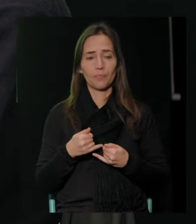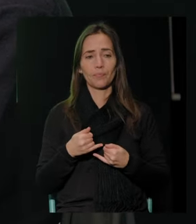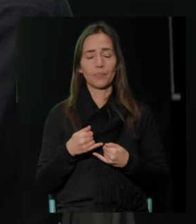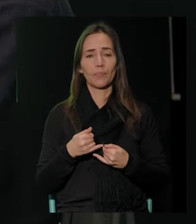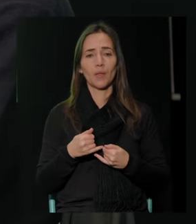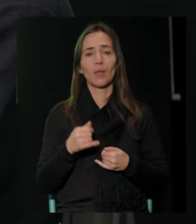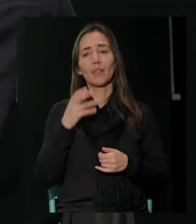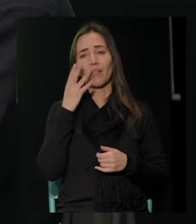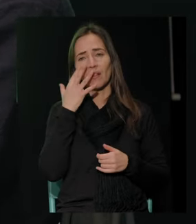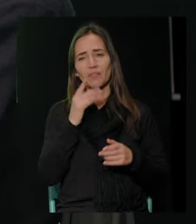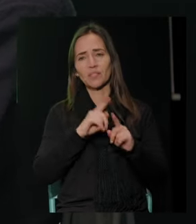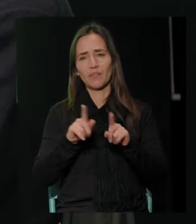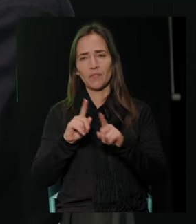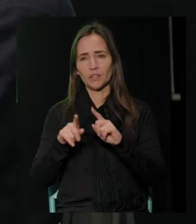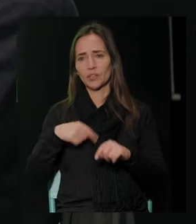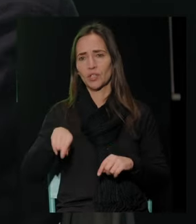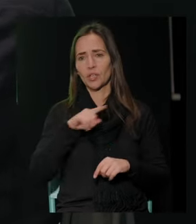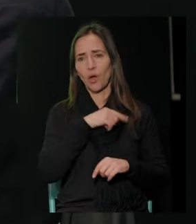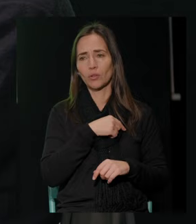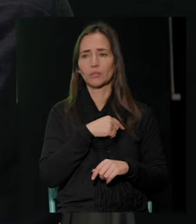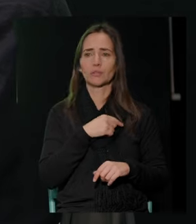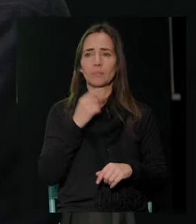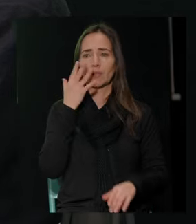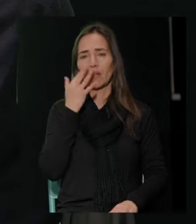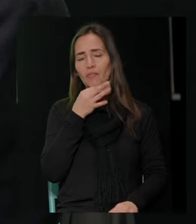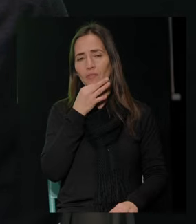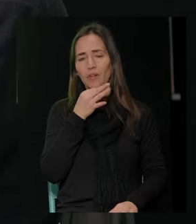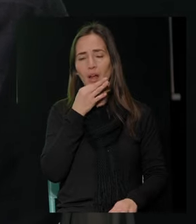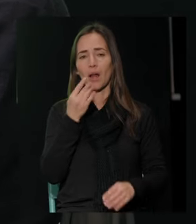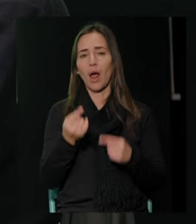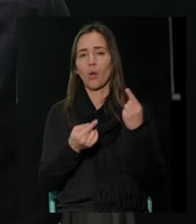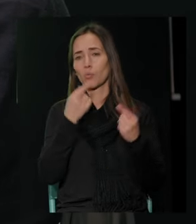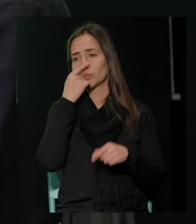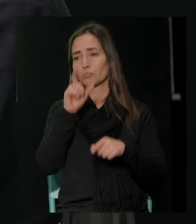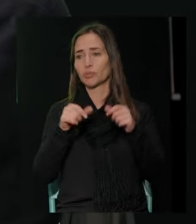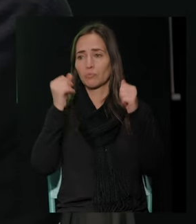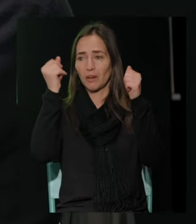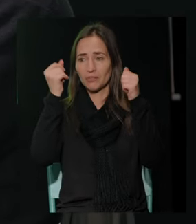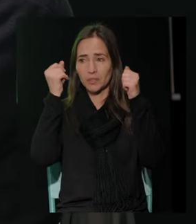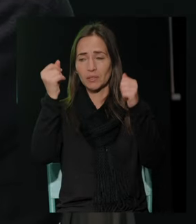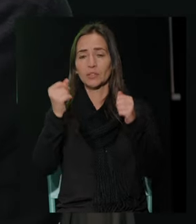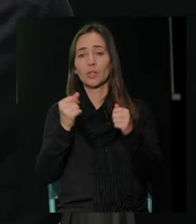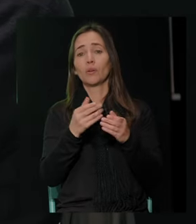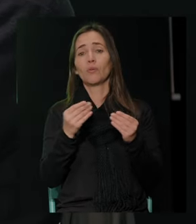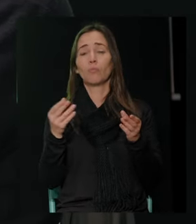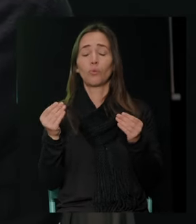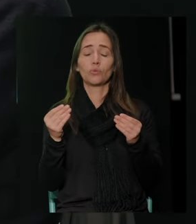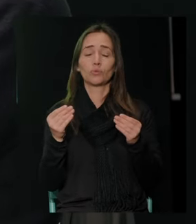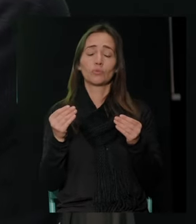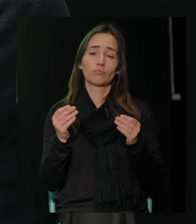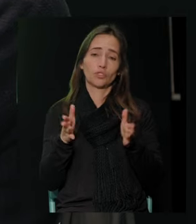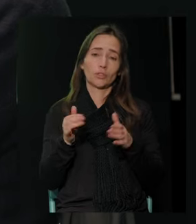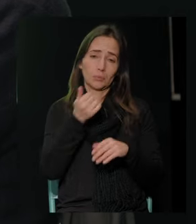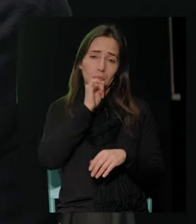Nas várias tentativas que fomos fazendo de abordagem alguns dos manifestantes, uma boa parte deles já bastante